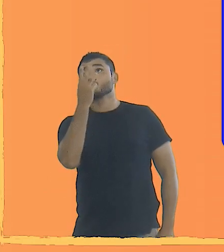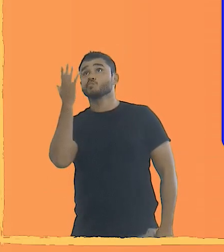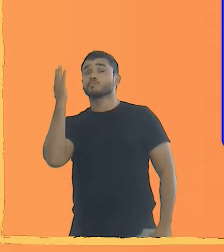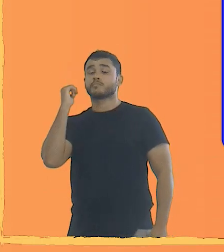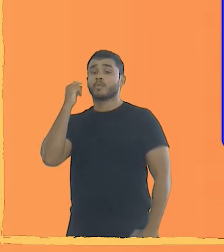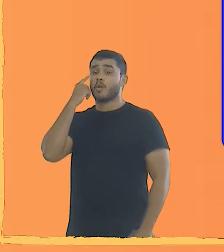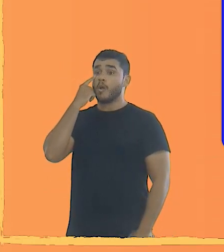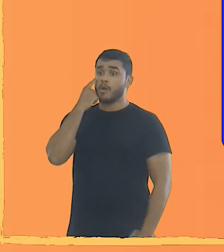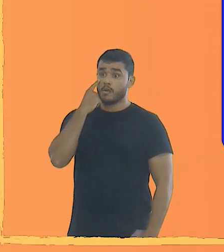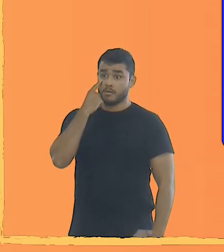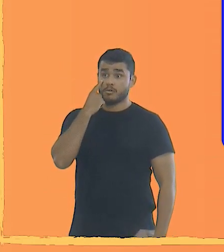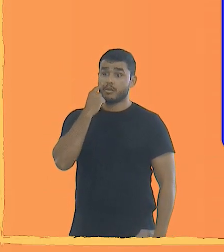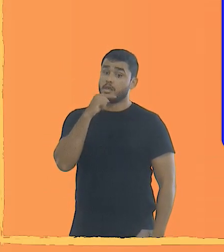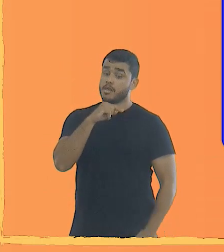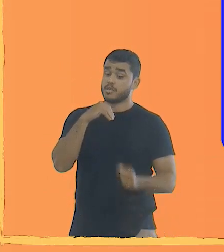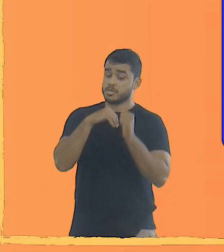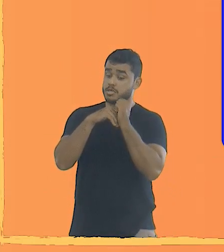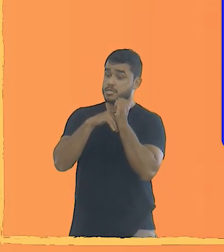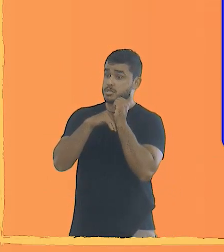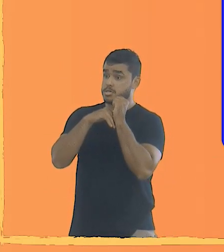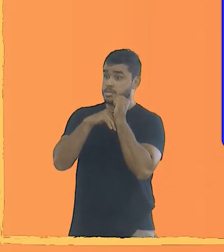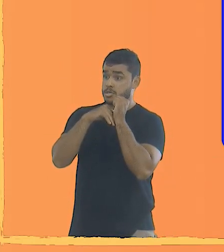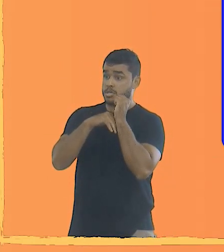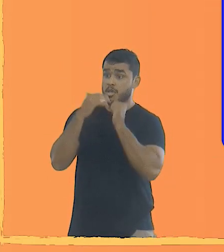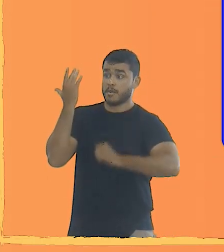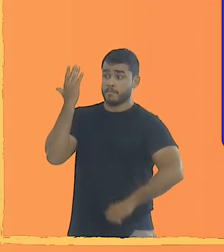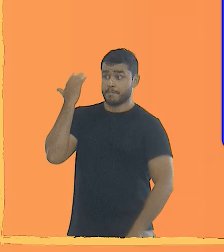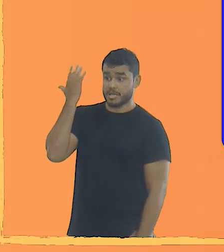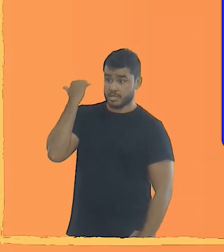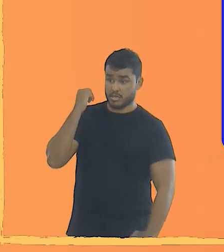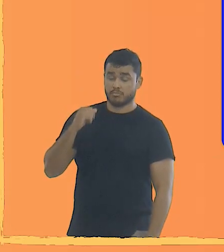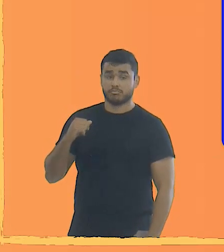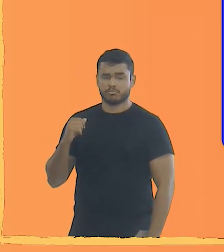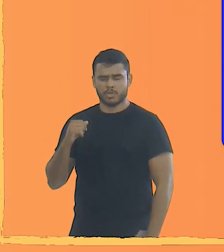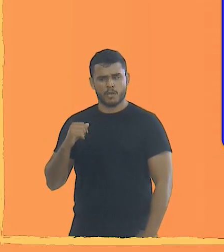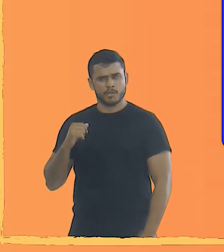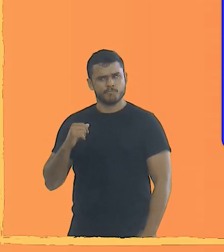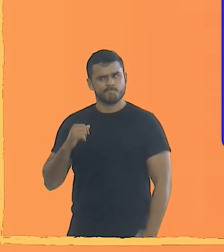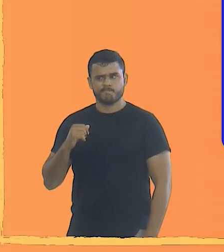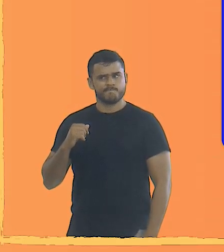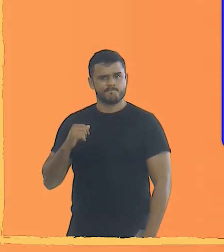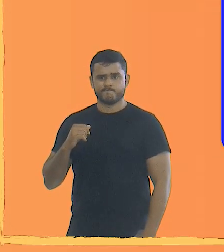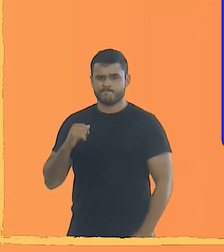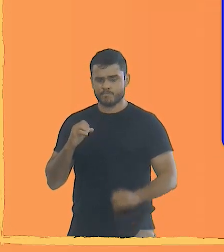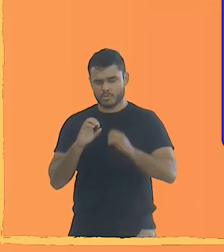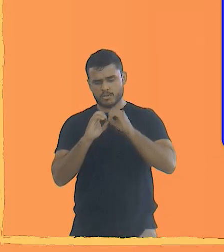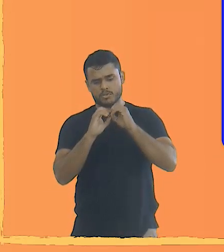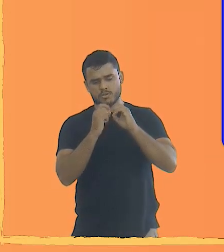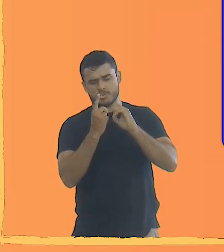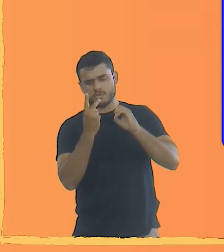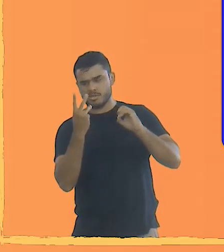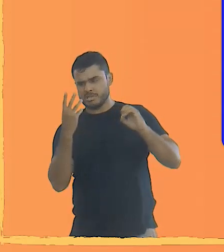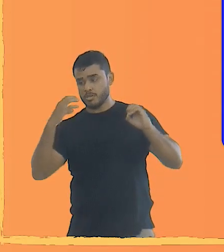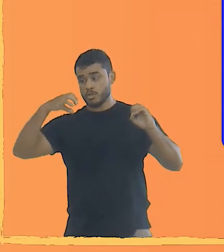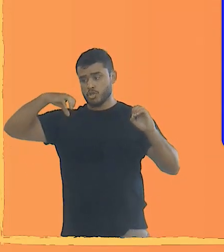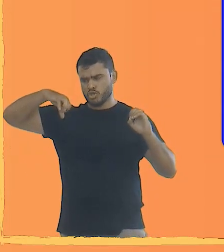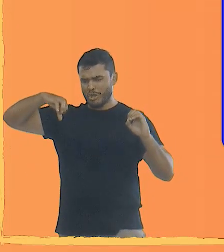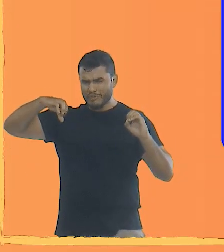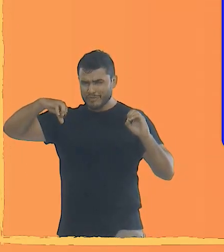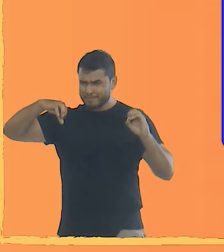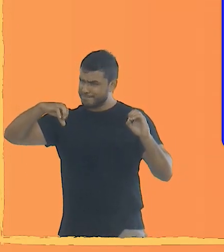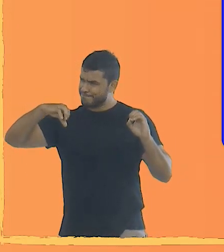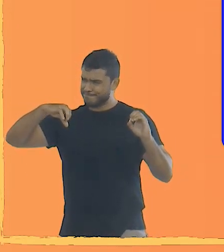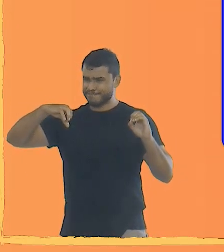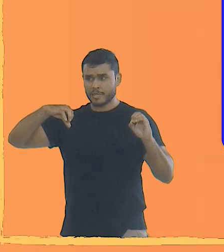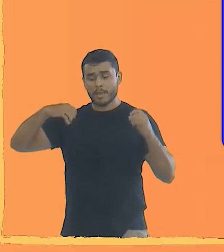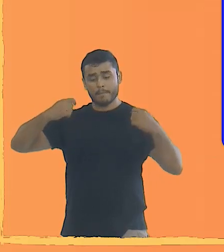no início, tá? Só que o técnico de segurança da internet disse o seguinte, ó, mude essa senha porque essa senha é frágil. Como é que a